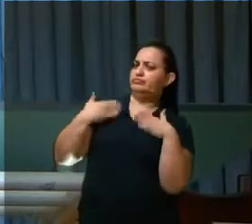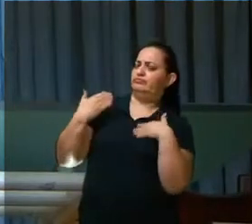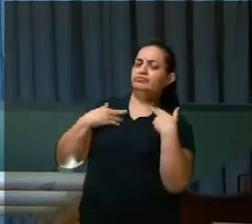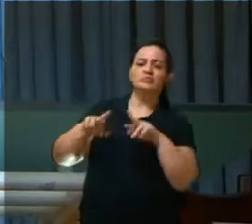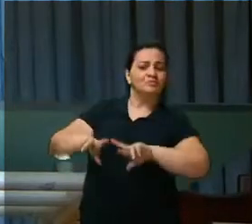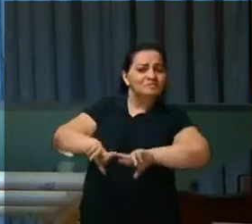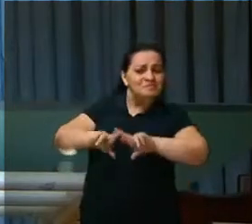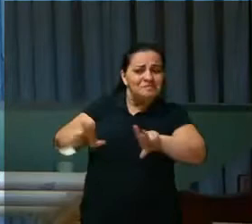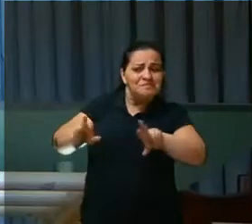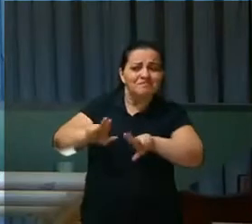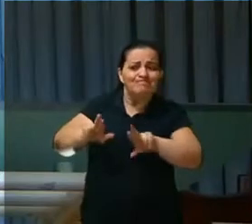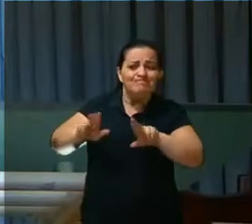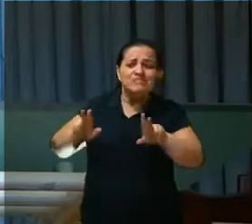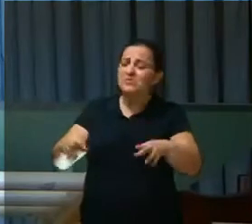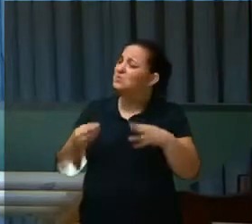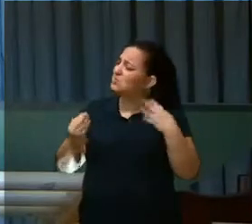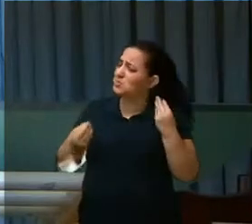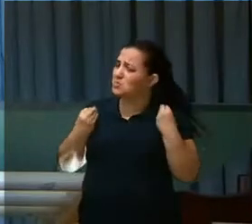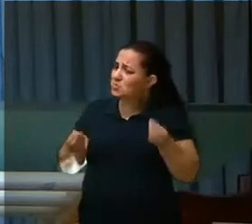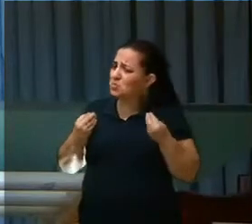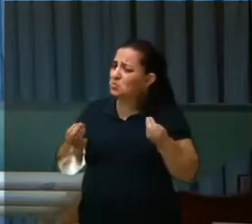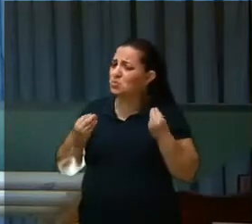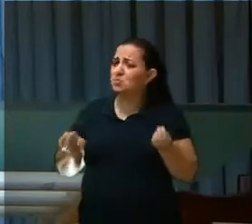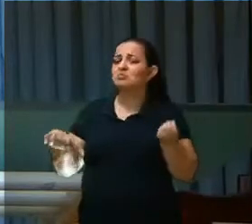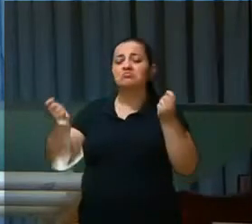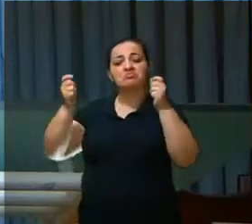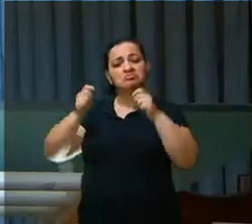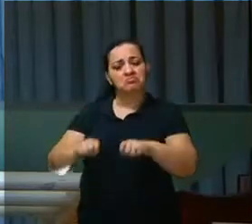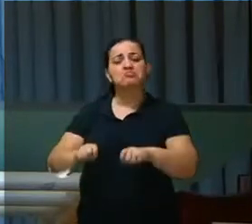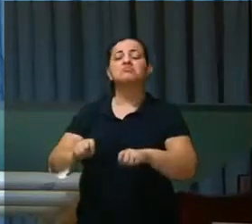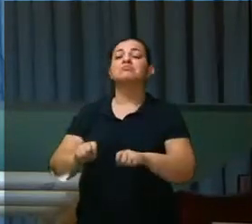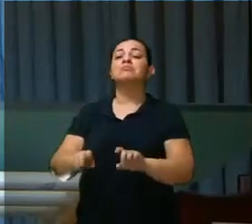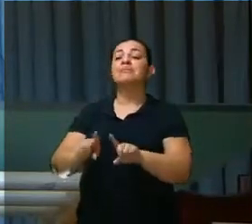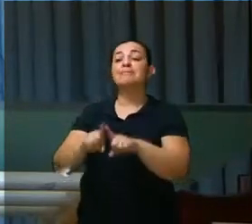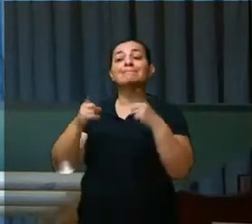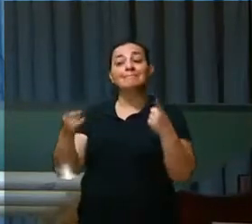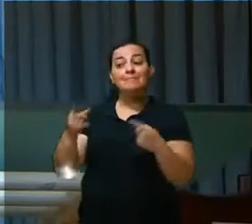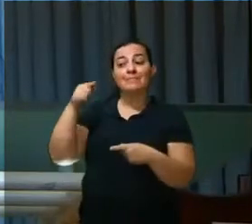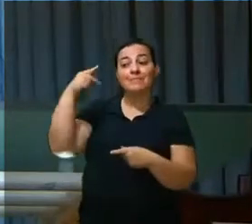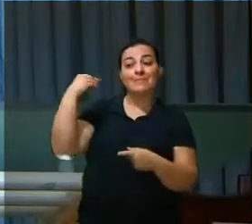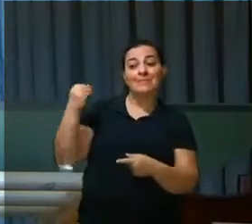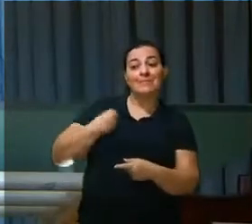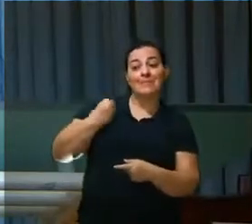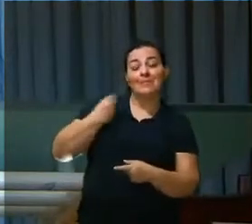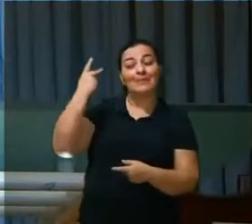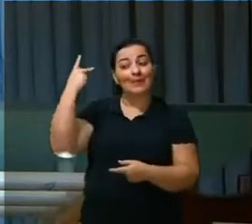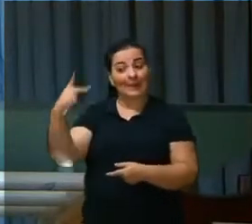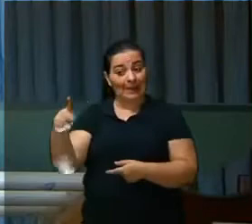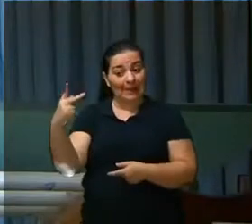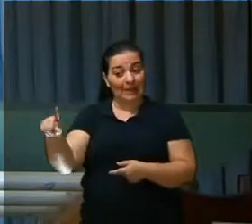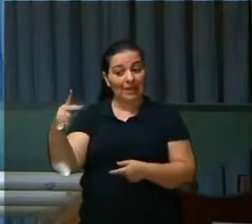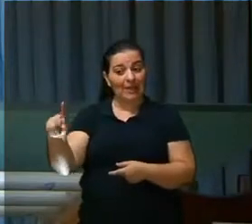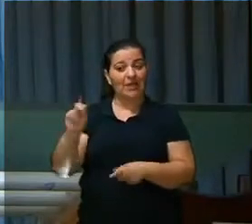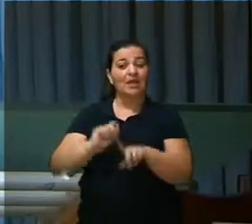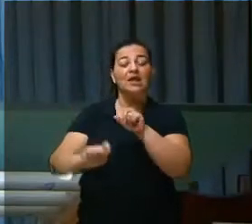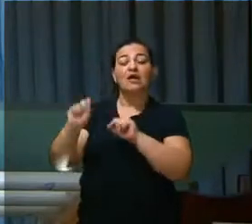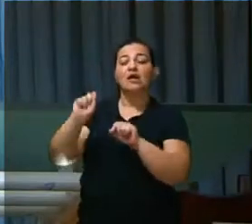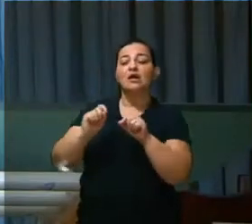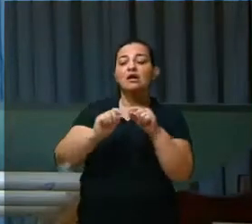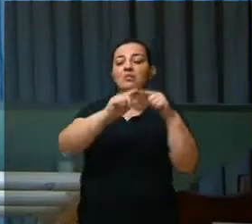grande desculpa pode isso só que na vida desta pessoa